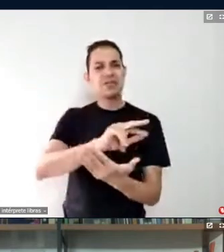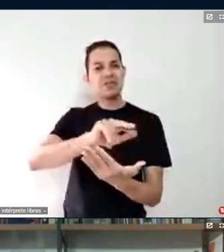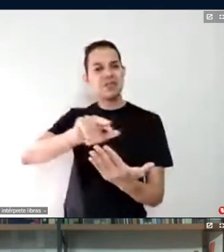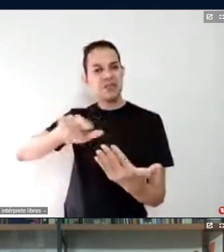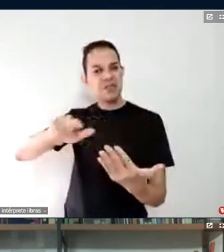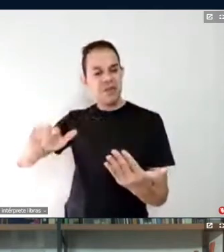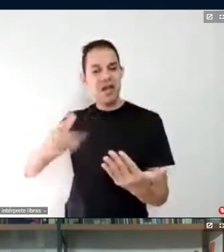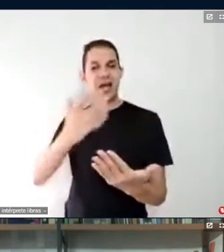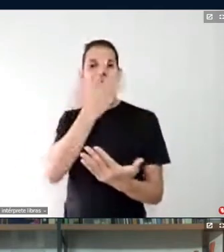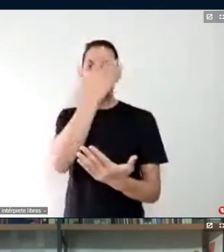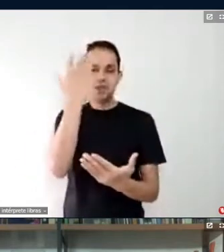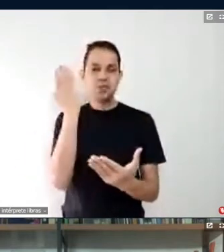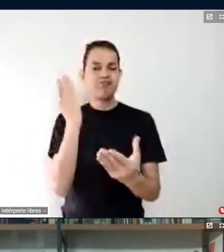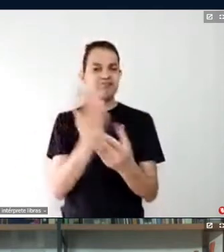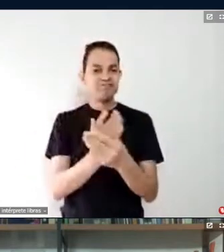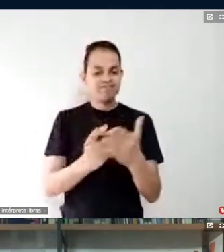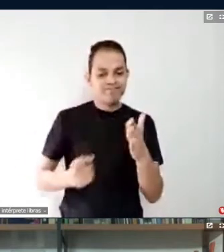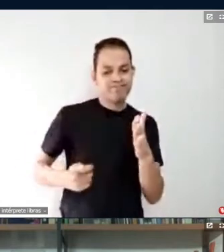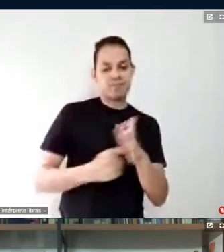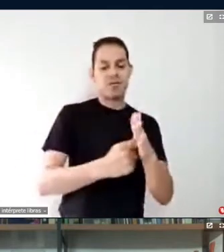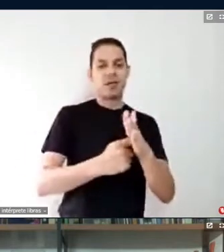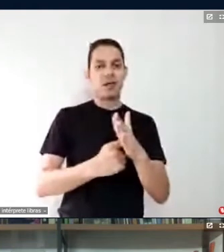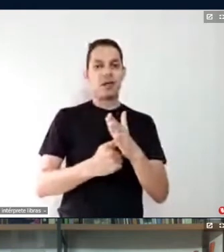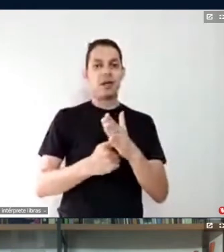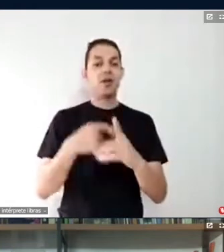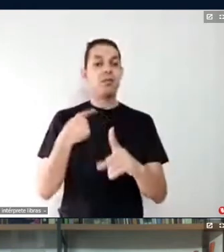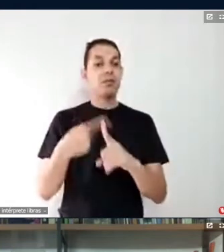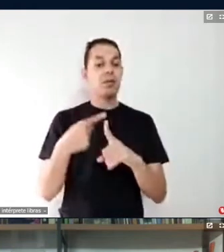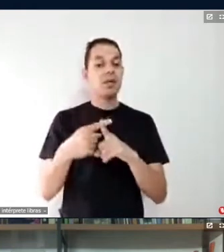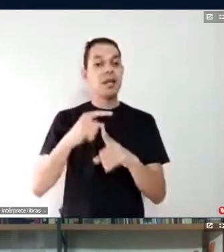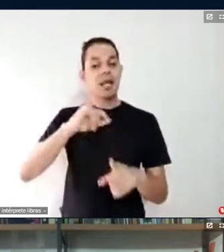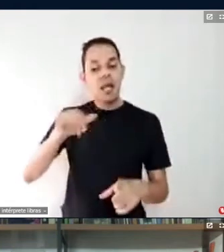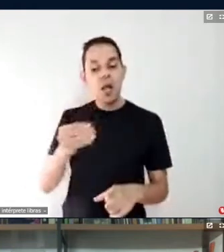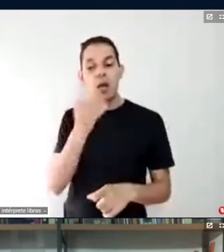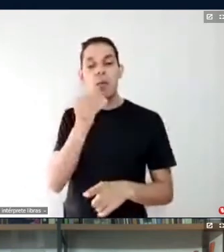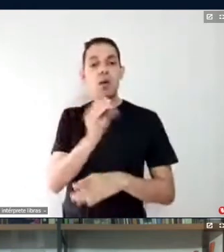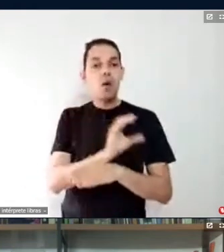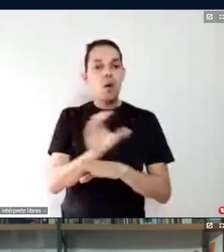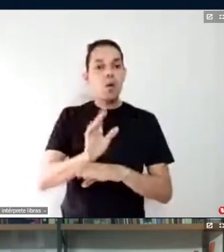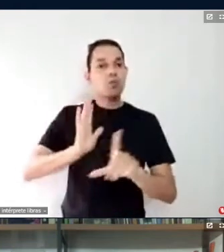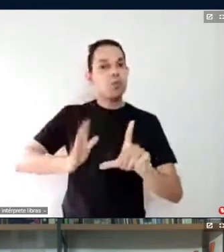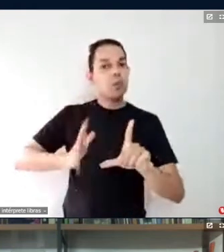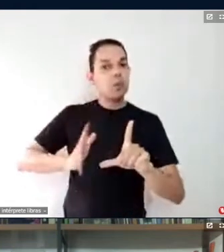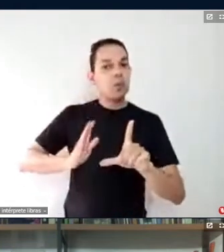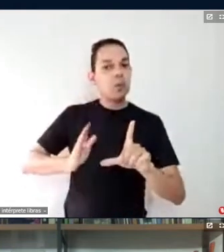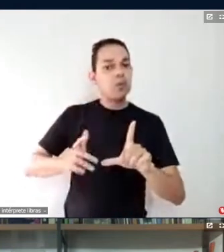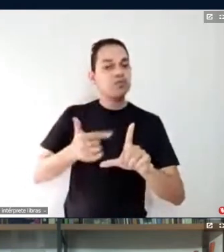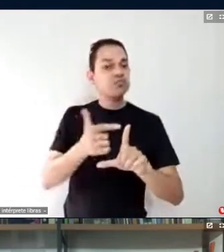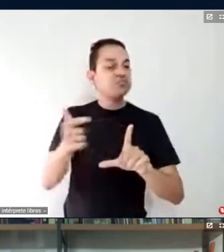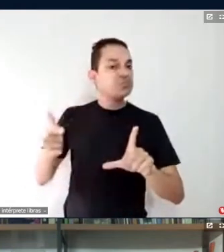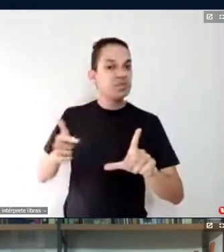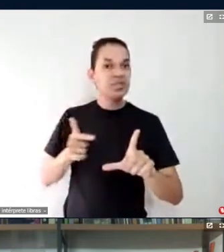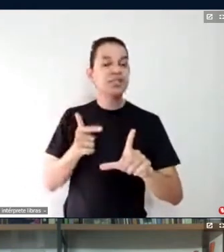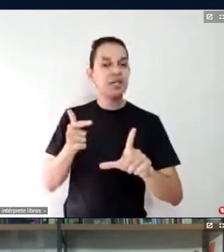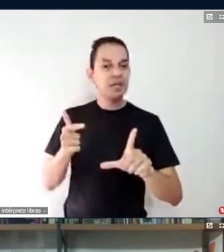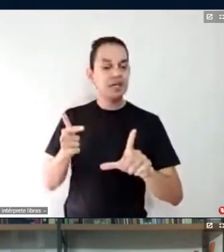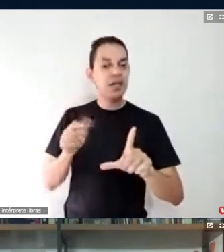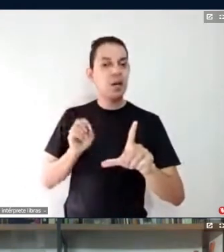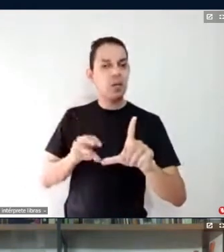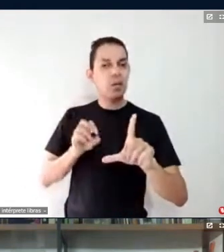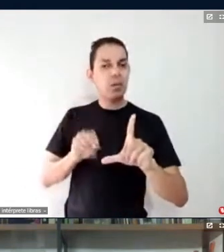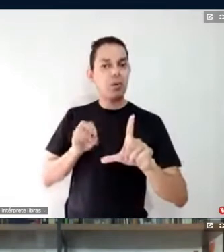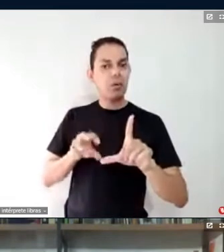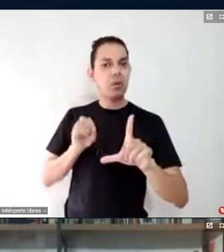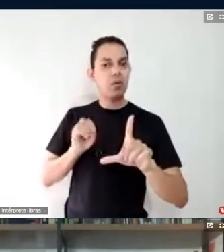entraram que não tinham tido oportunidade de cursar letras, libras, licenciatura. Então, o curso,